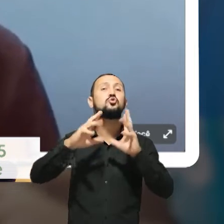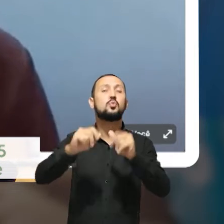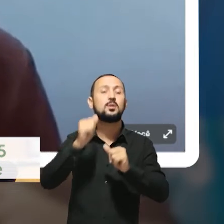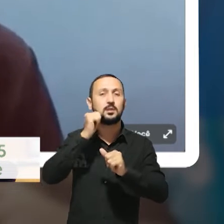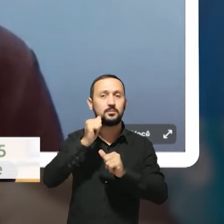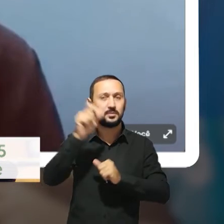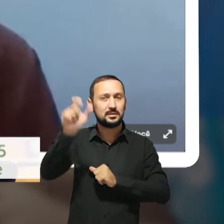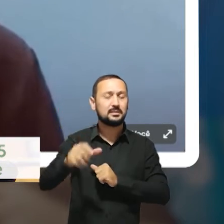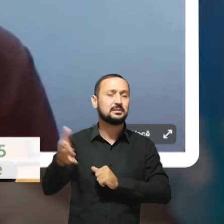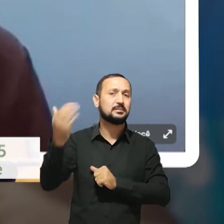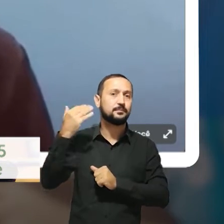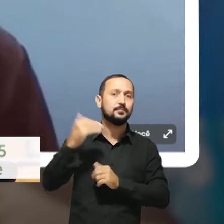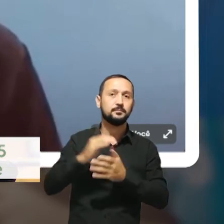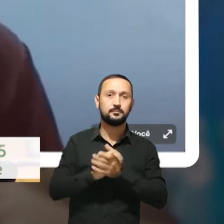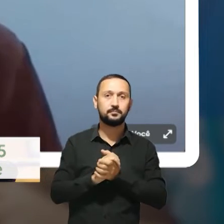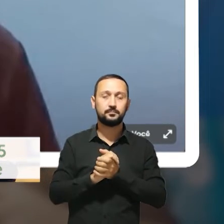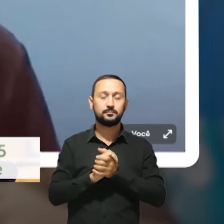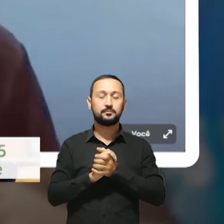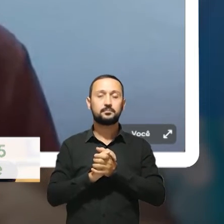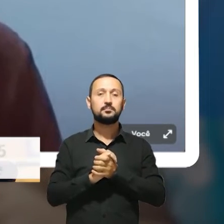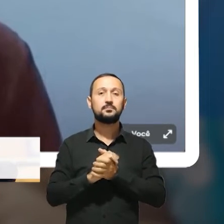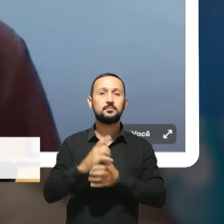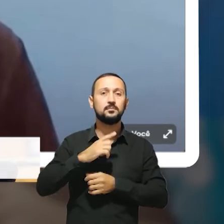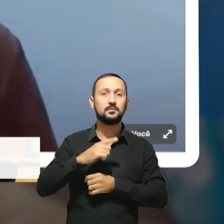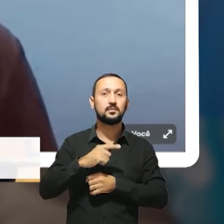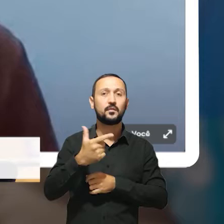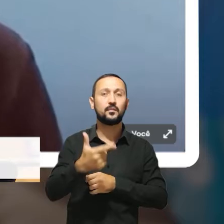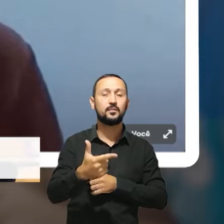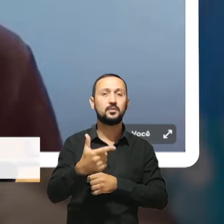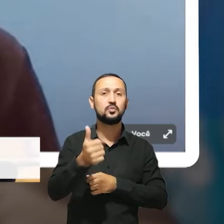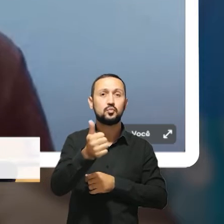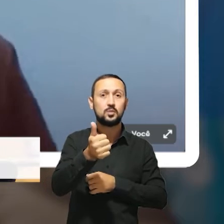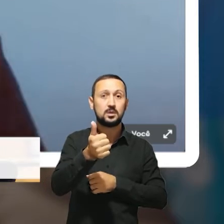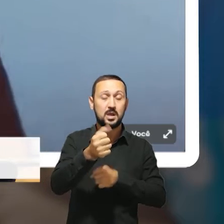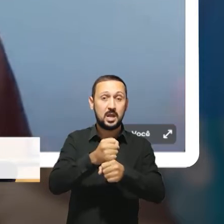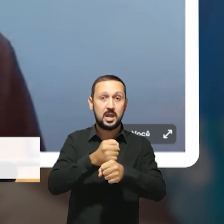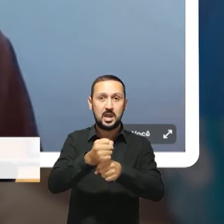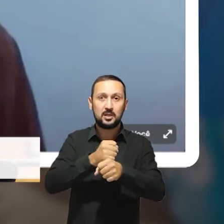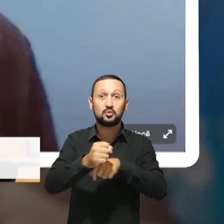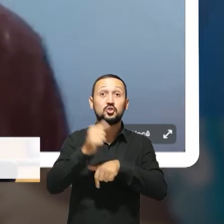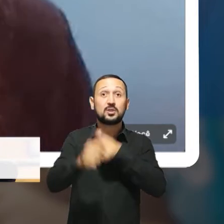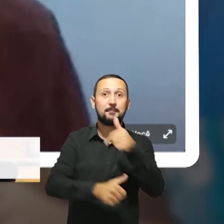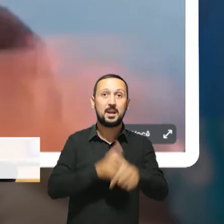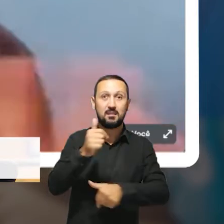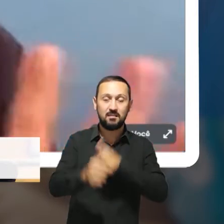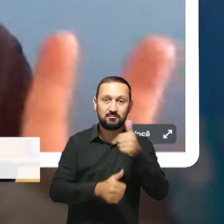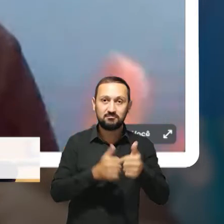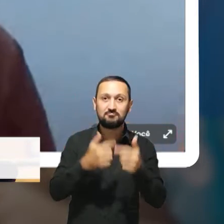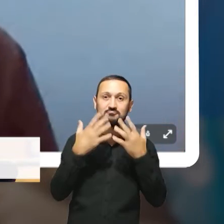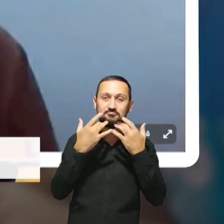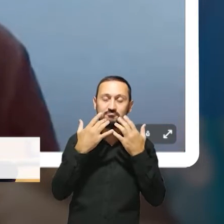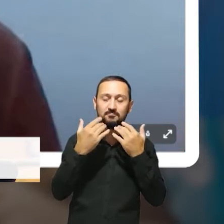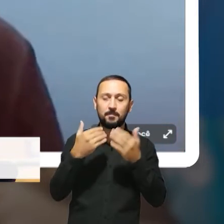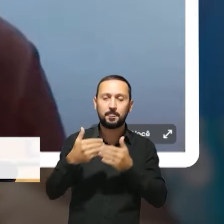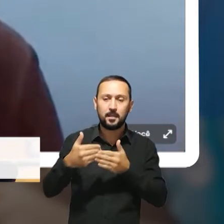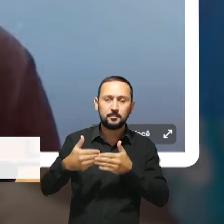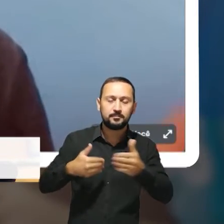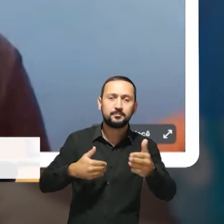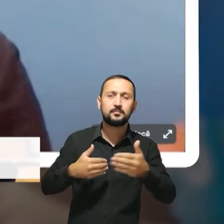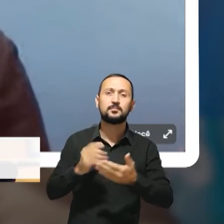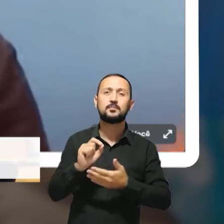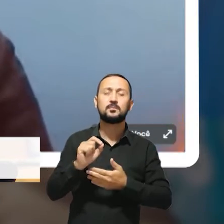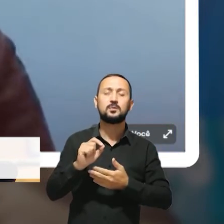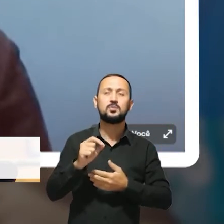mais brasileira de todas as atrizes da sua época. Ela teve 21 anos de carreira, aproximadamente. Ela